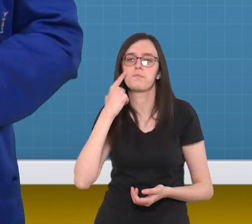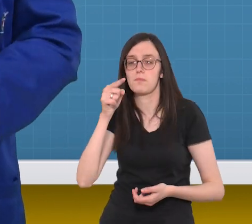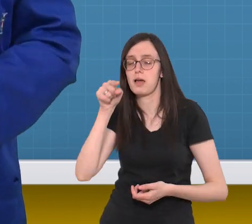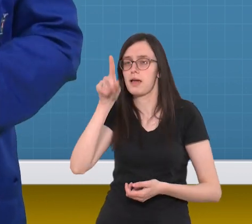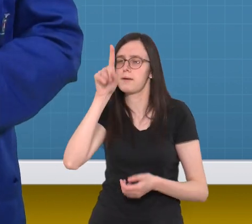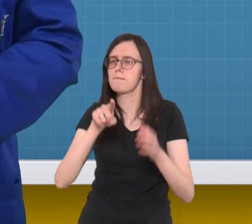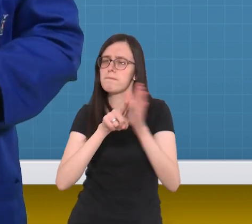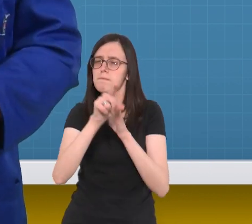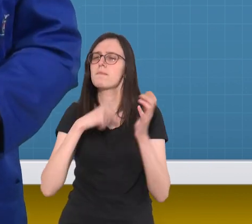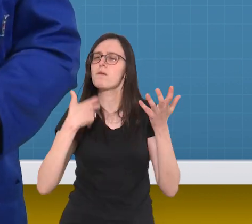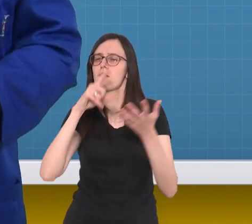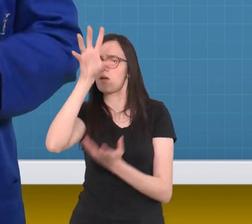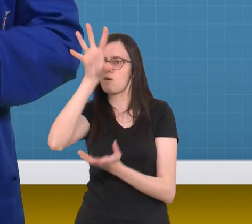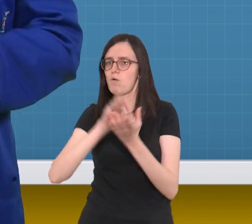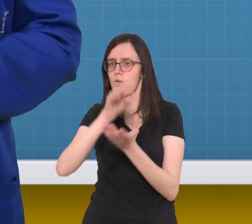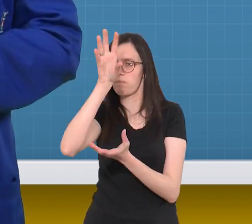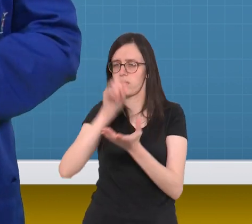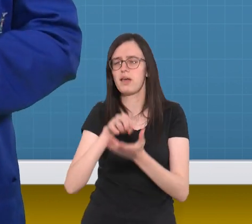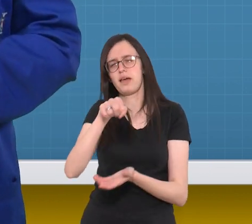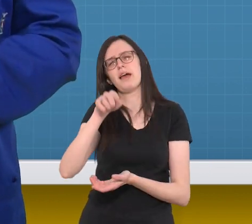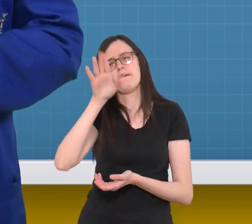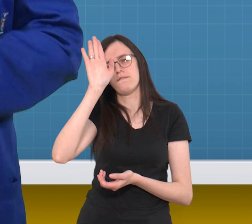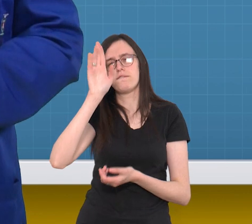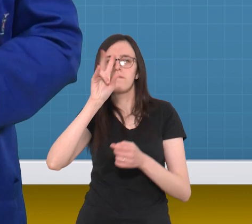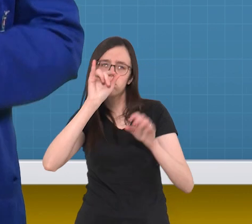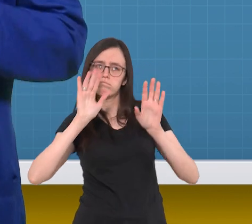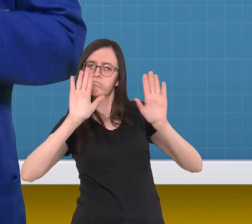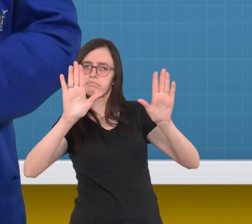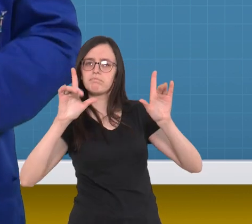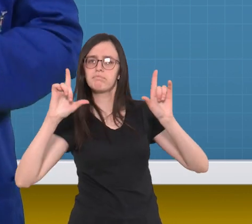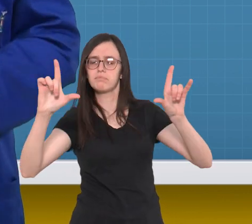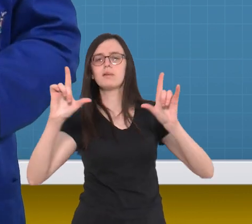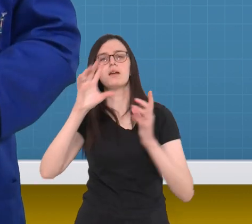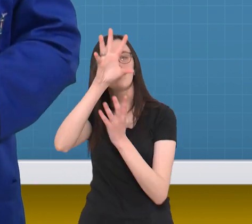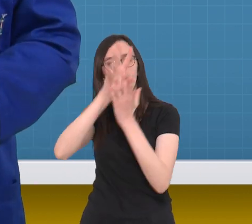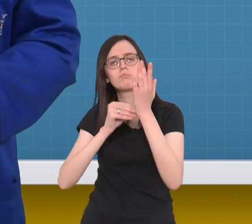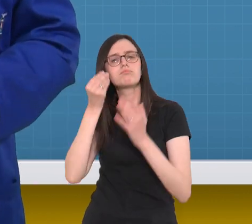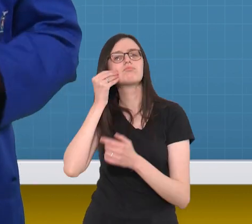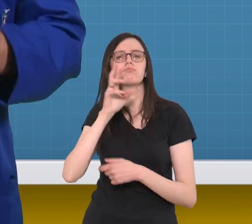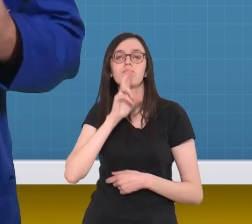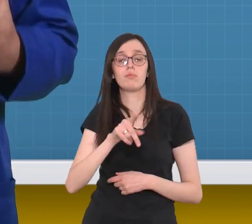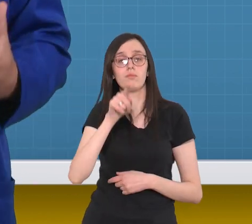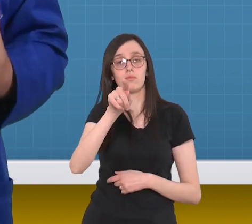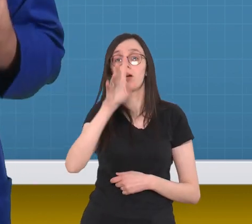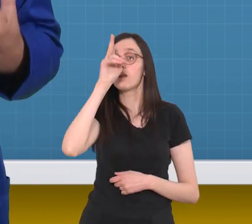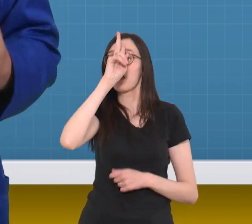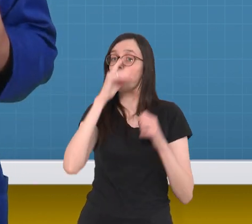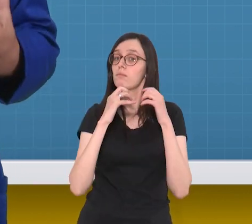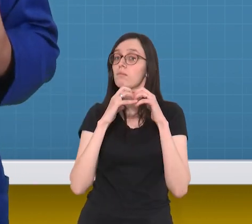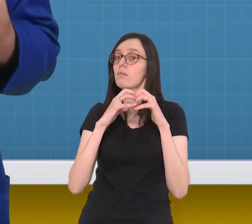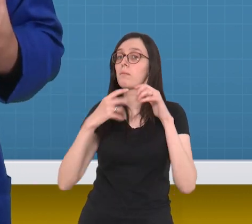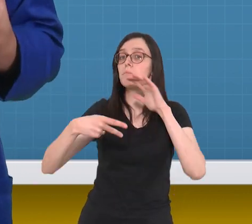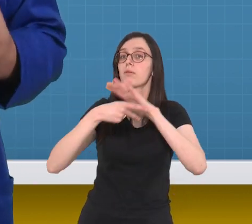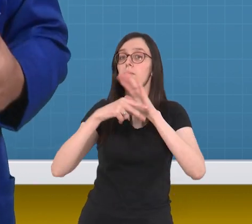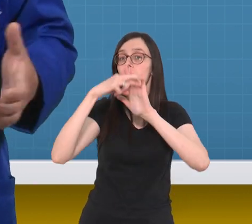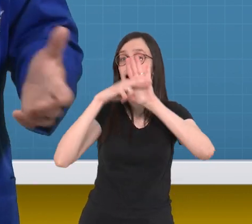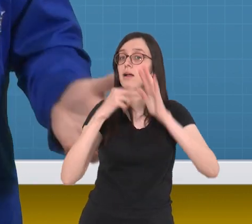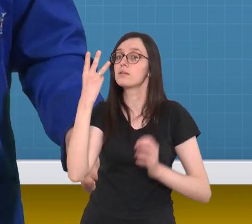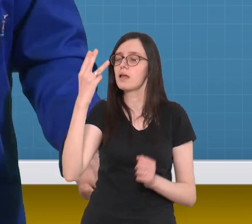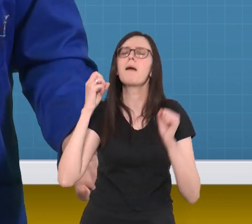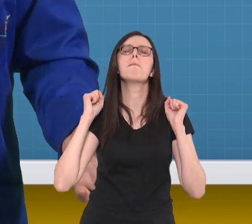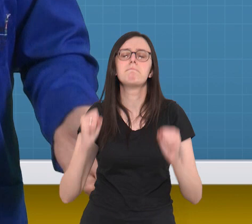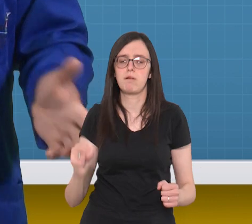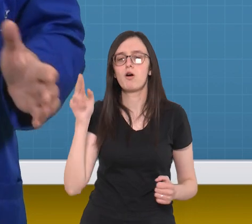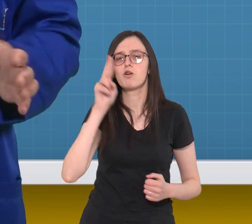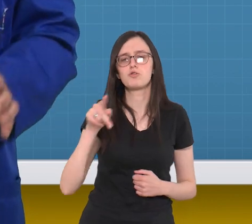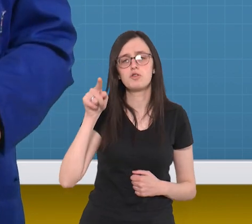lá? Esse problema eu quero que você copie. Ele vai ficar um pouquinho aí na tela, copie e tente resolver. Lembra o raciocínio da regra de 3? Pode